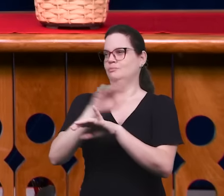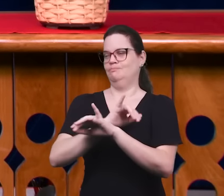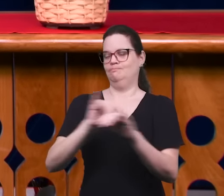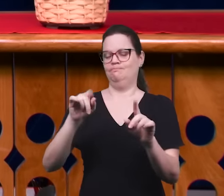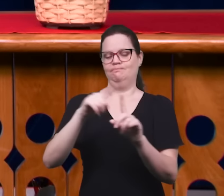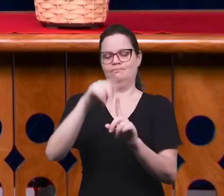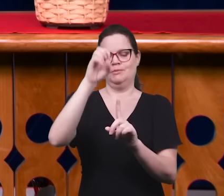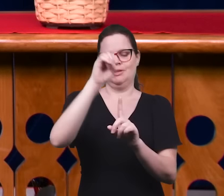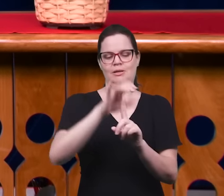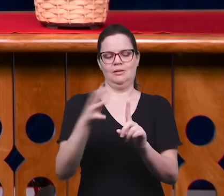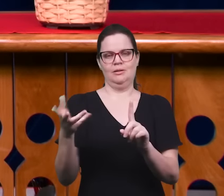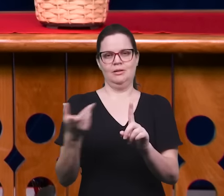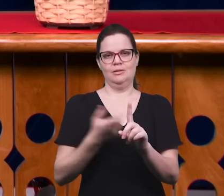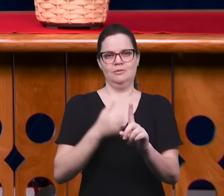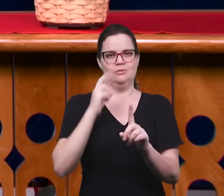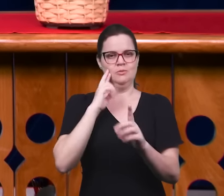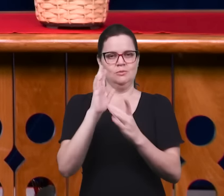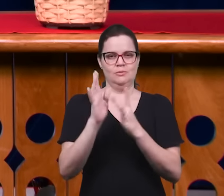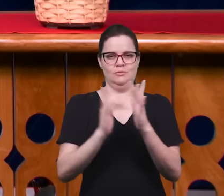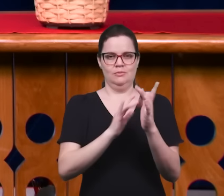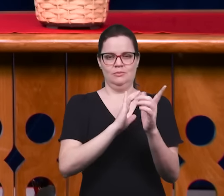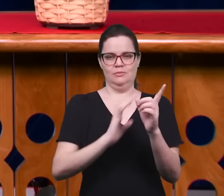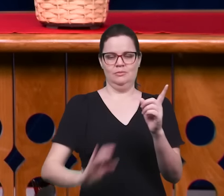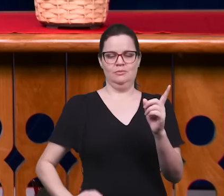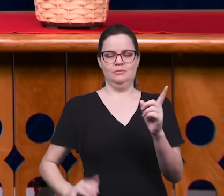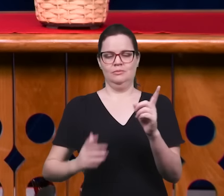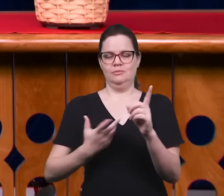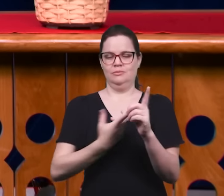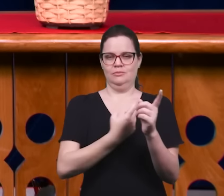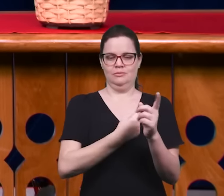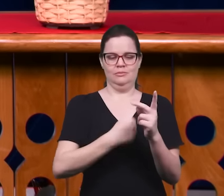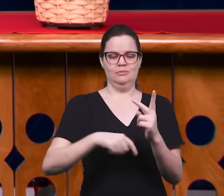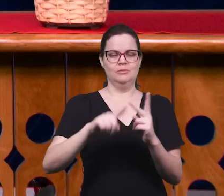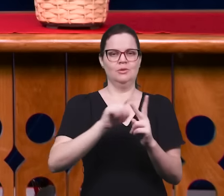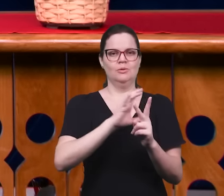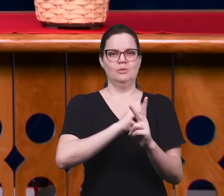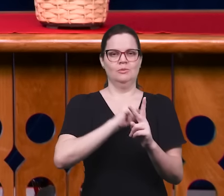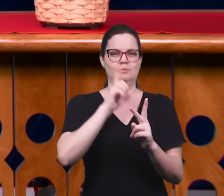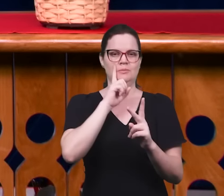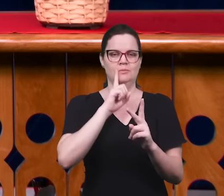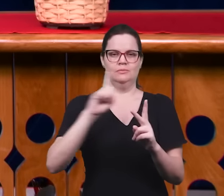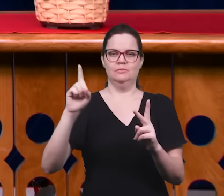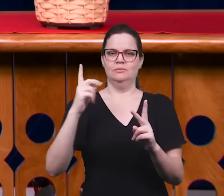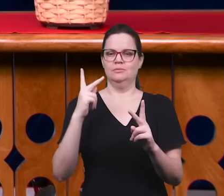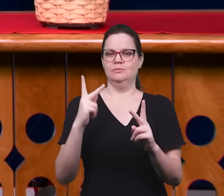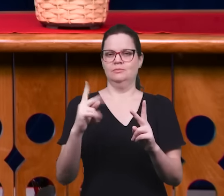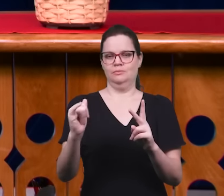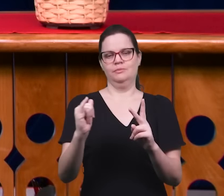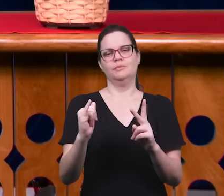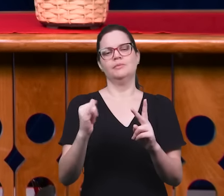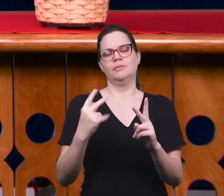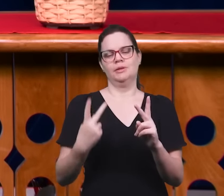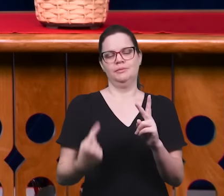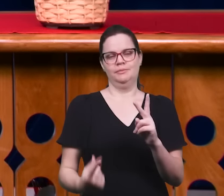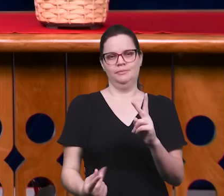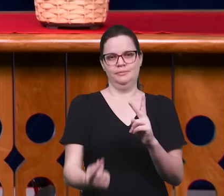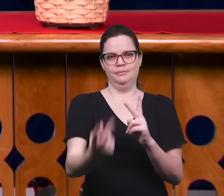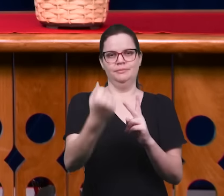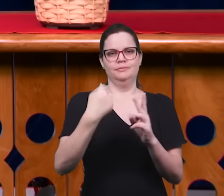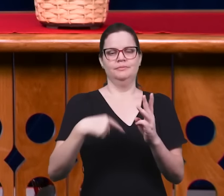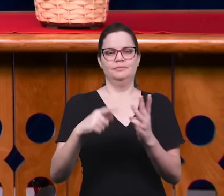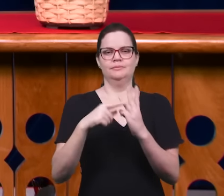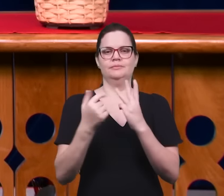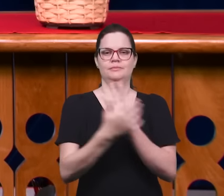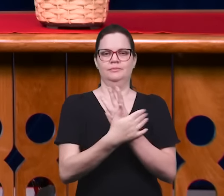dizemos que a graça maravilhosa do nosso Senhor e Salvador Jesus Cristo, que o amor de Deus, nosso eterno e bondoso